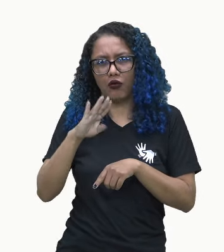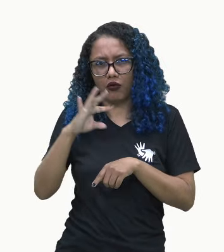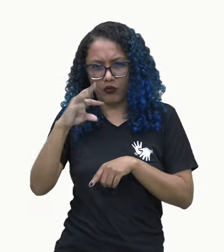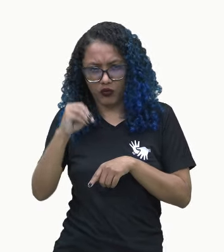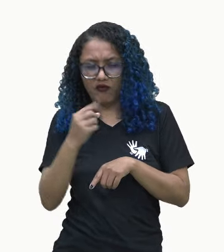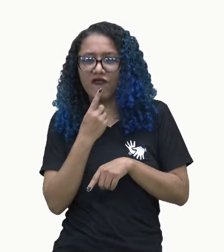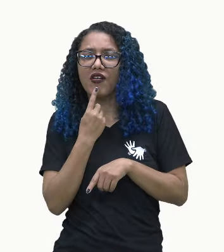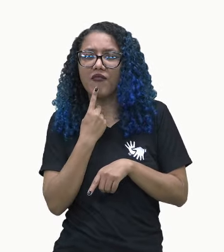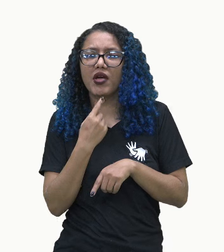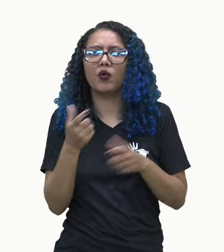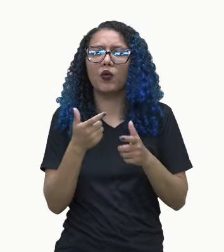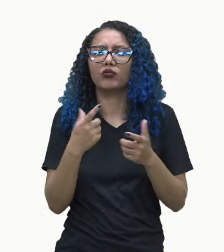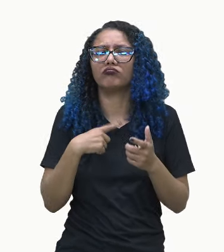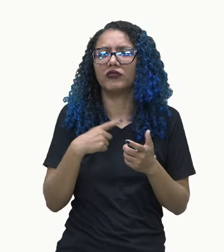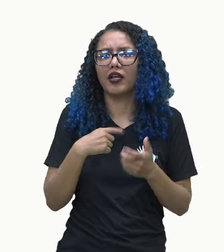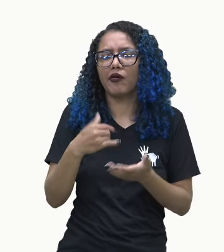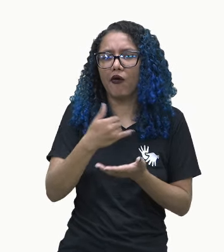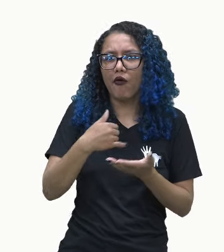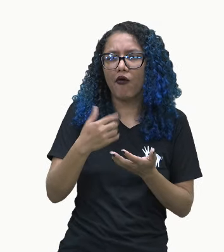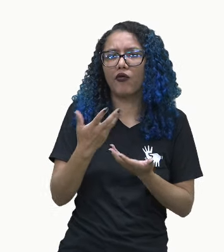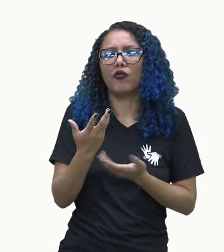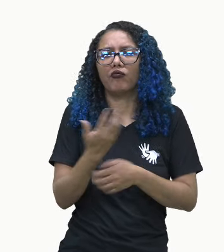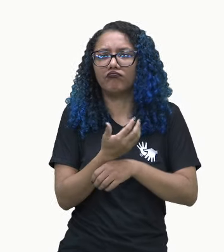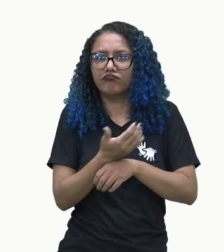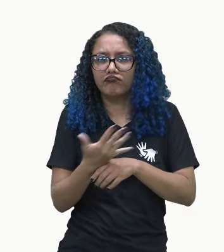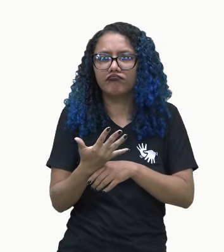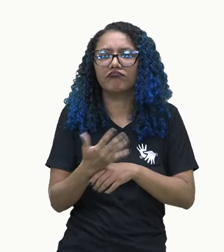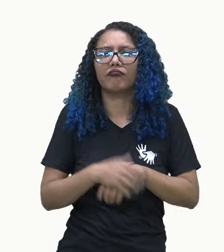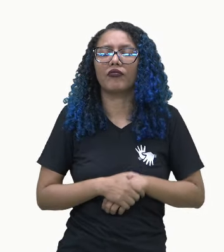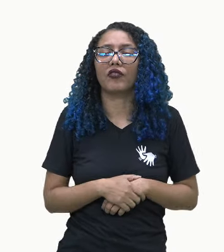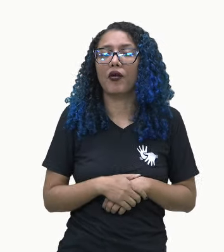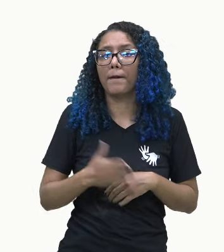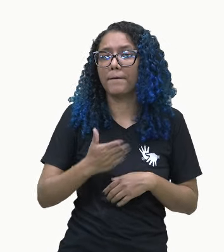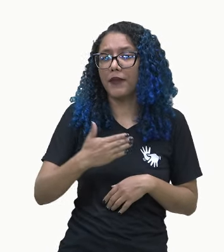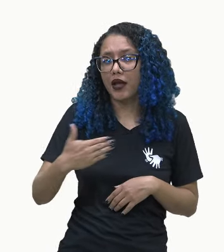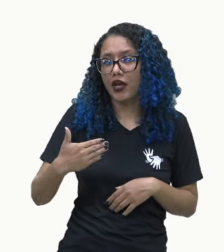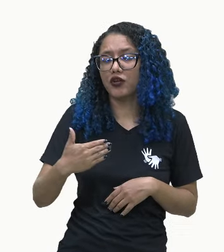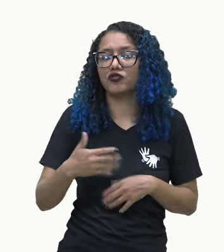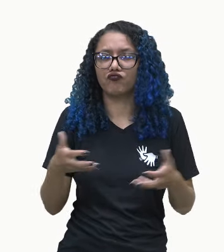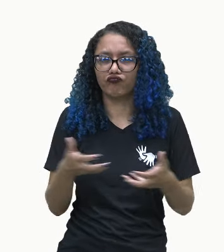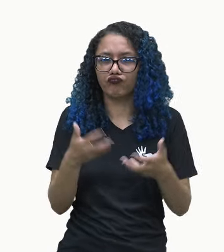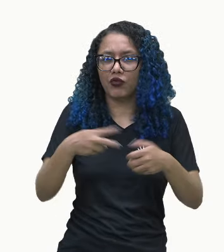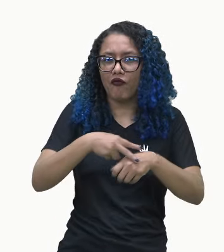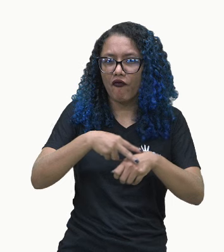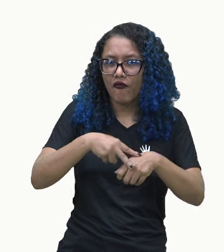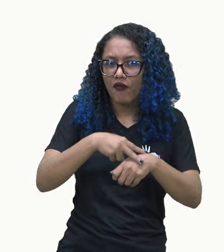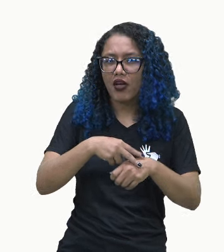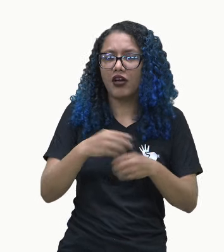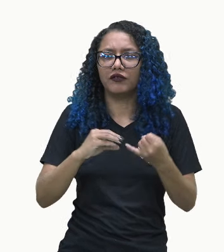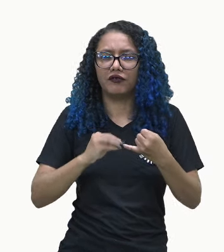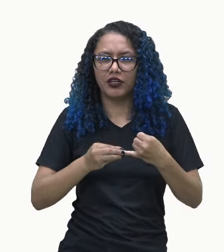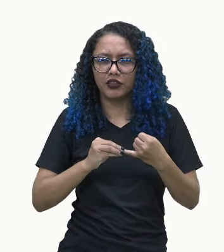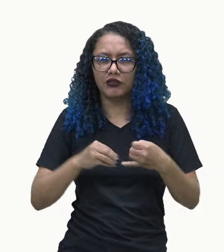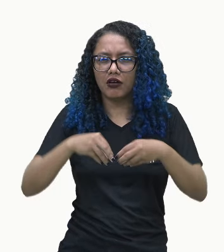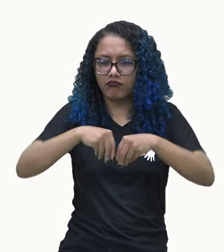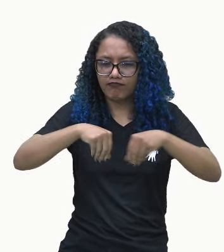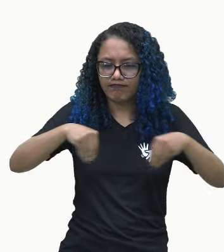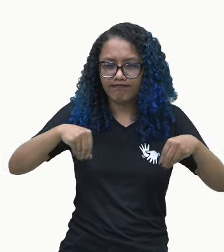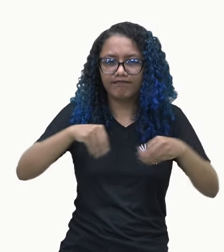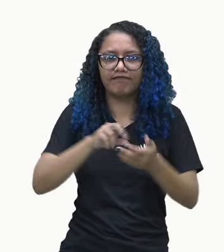óleos vegetais, peixes, nas folhas verdes, feijões, cereais integrais. E